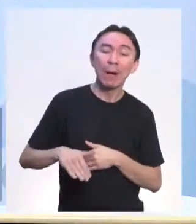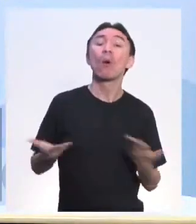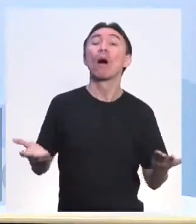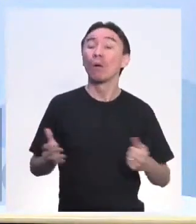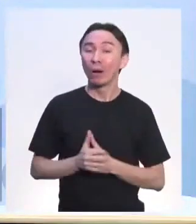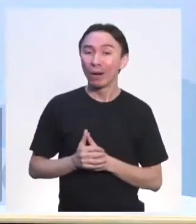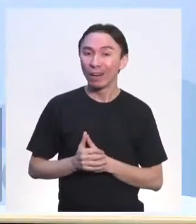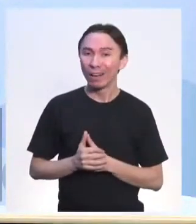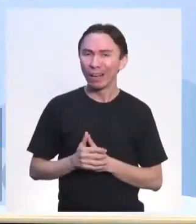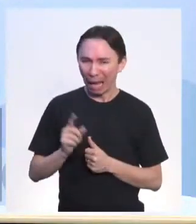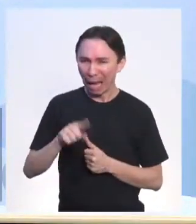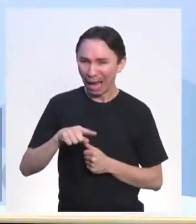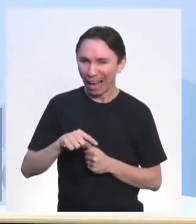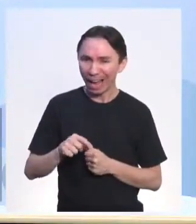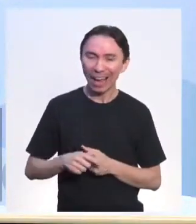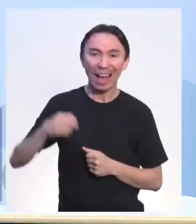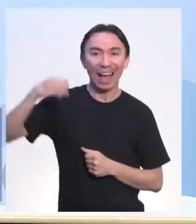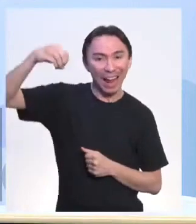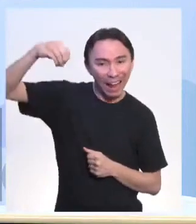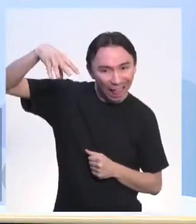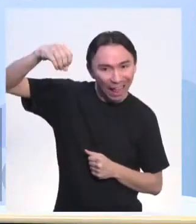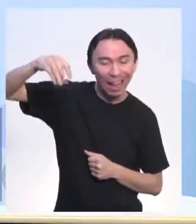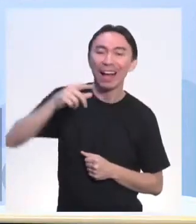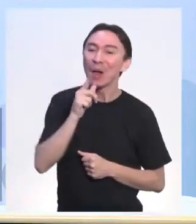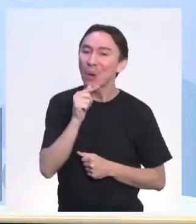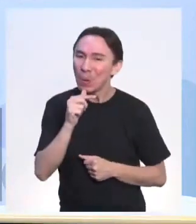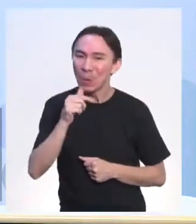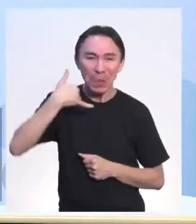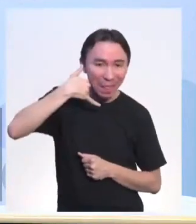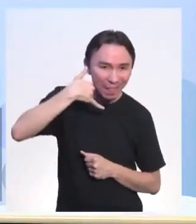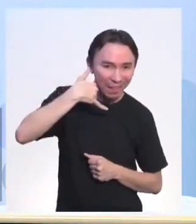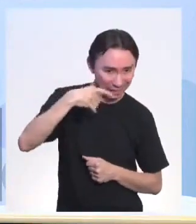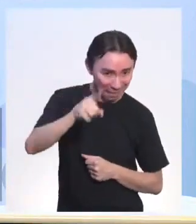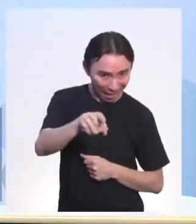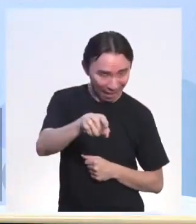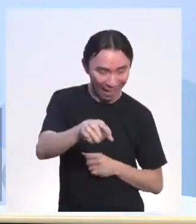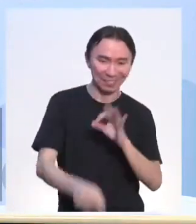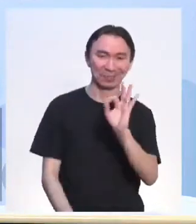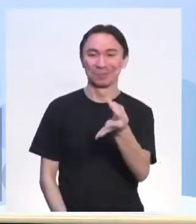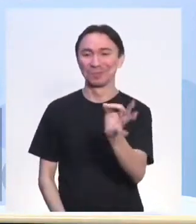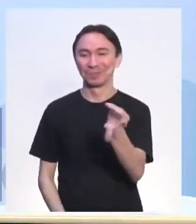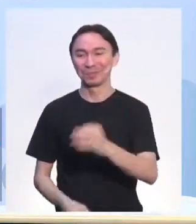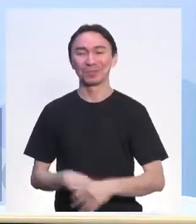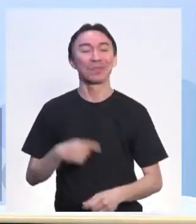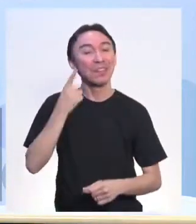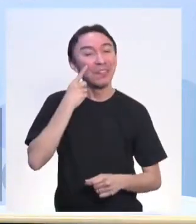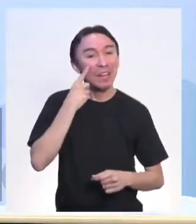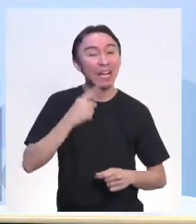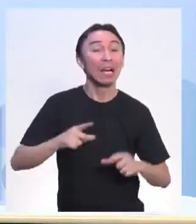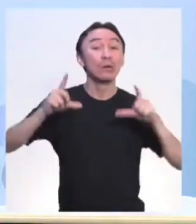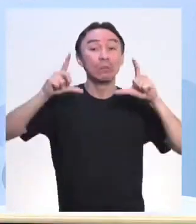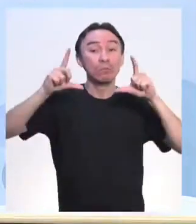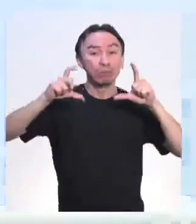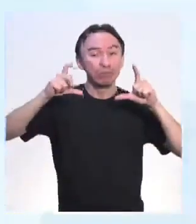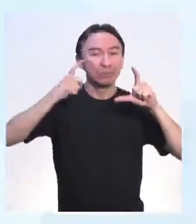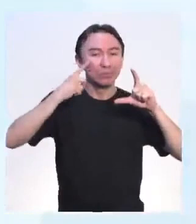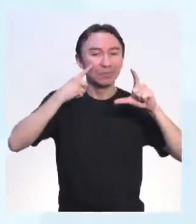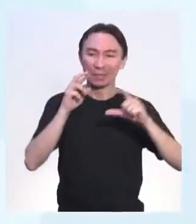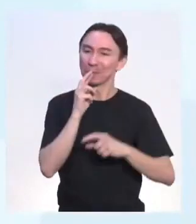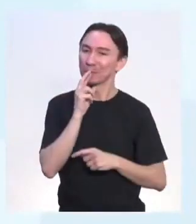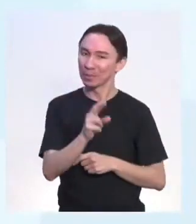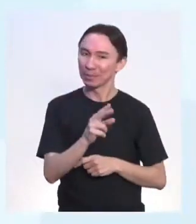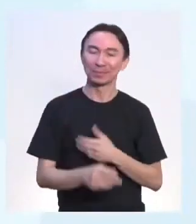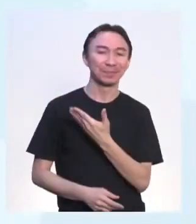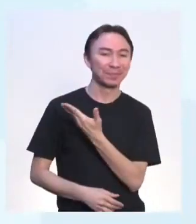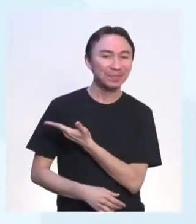Falaram água, luz e telefone? Então, vocês acertaram. Muito bem. Então, coloque o print da resolução do exemplo 3 para eles na tela,